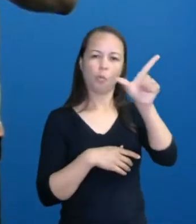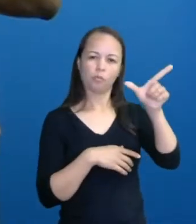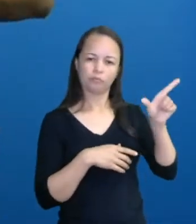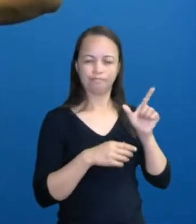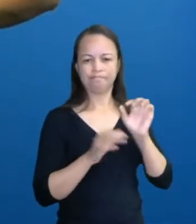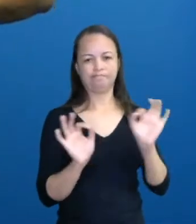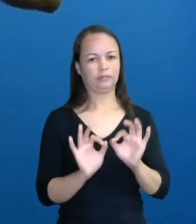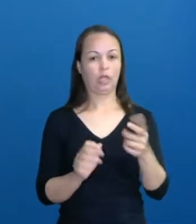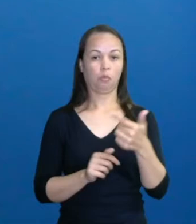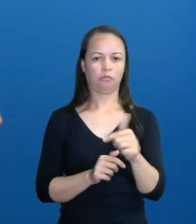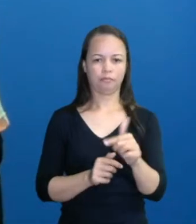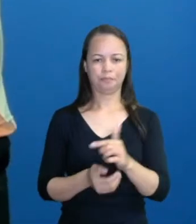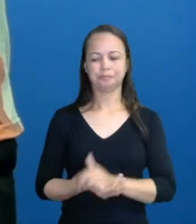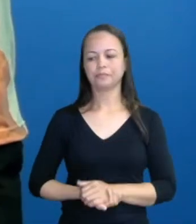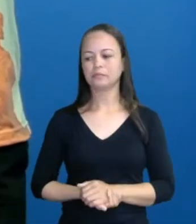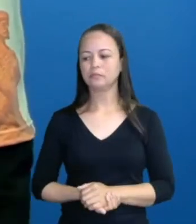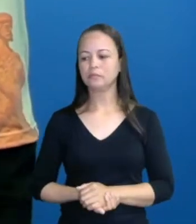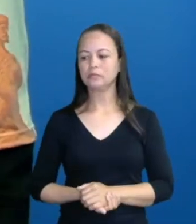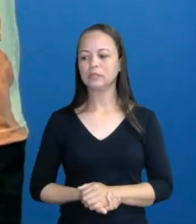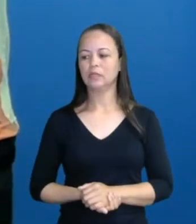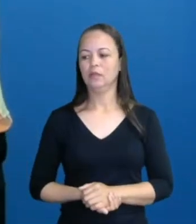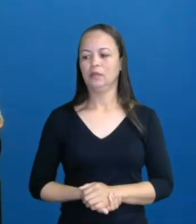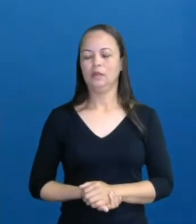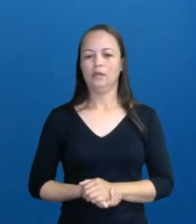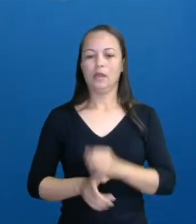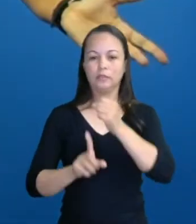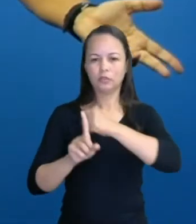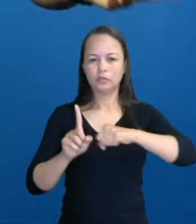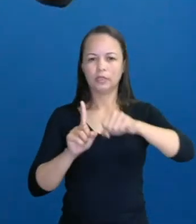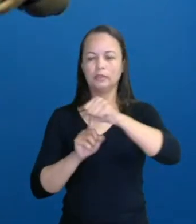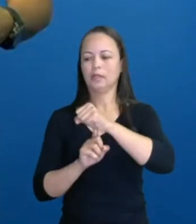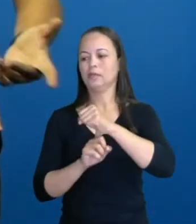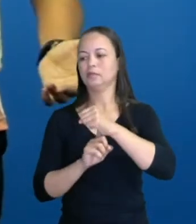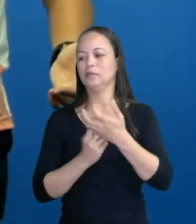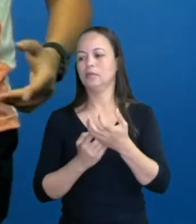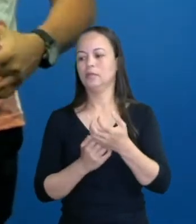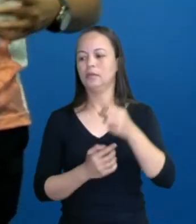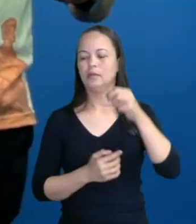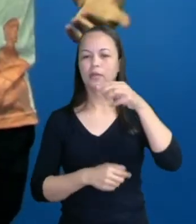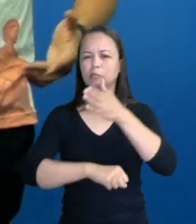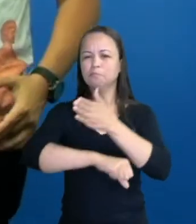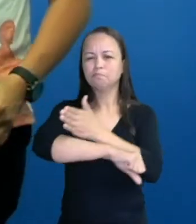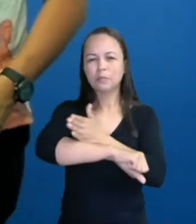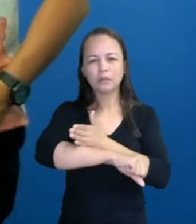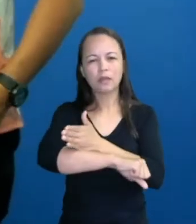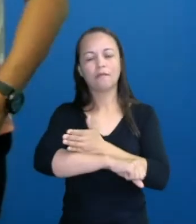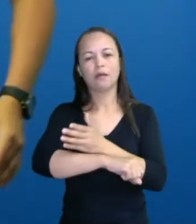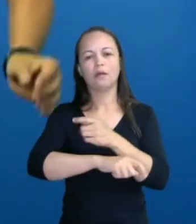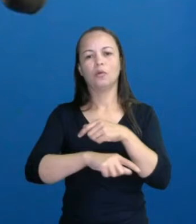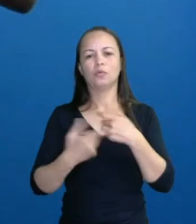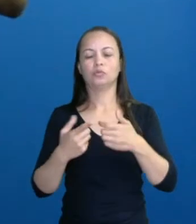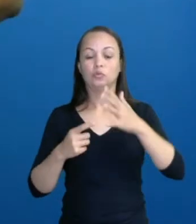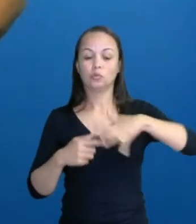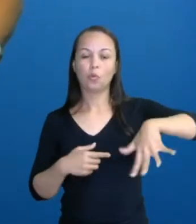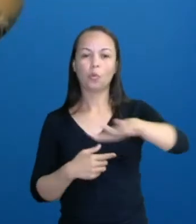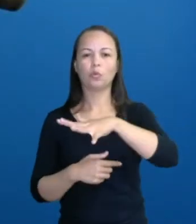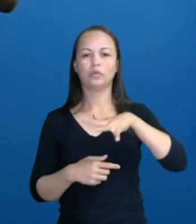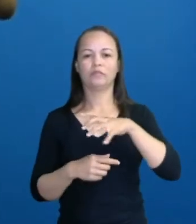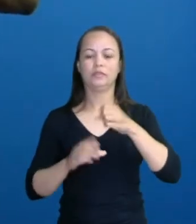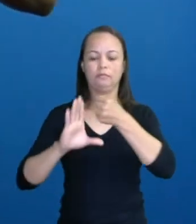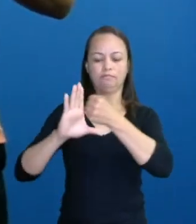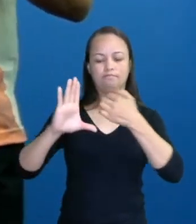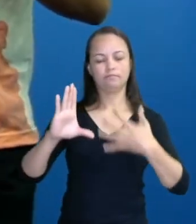Bem, a sociedade medieval, essa sociedade feudal, né, de toda a Idade Média, ela vai ser